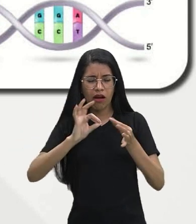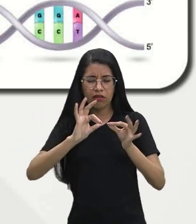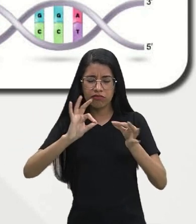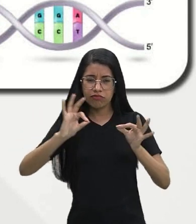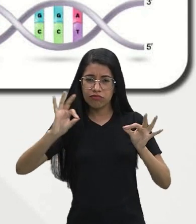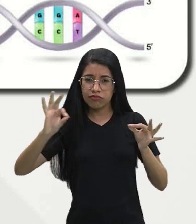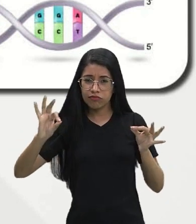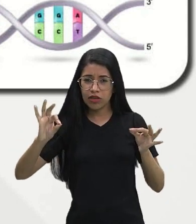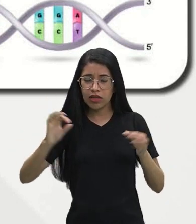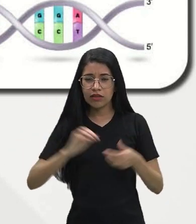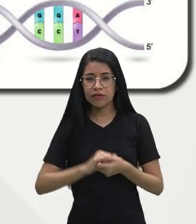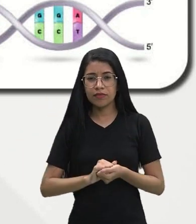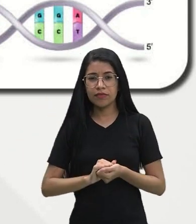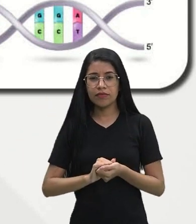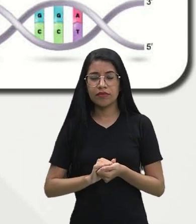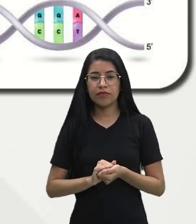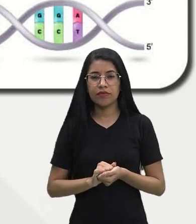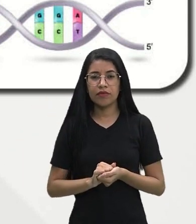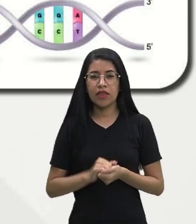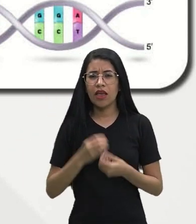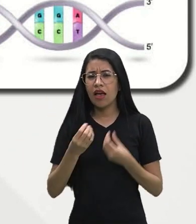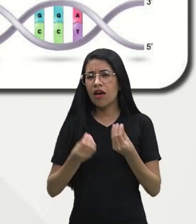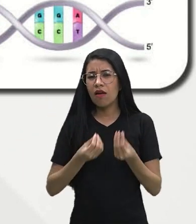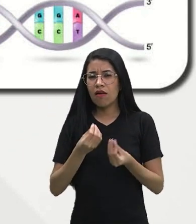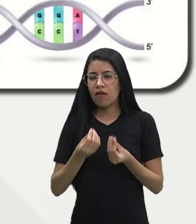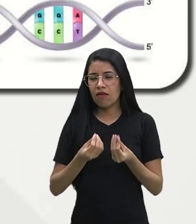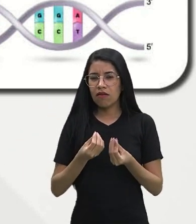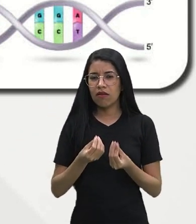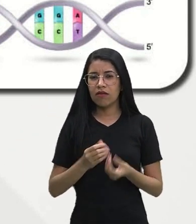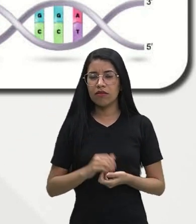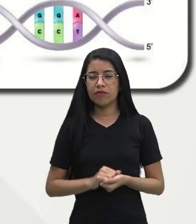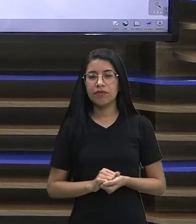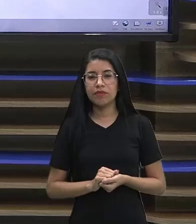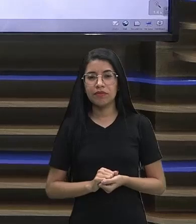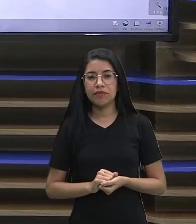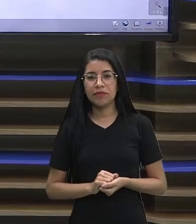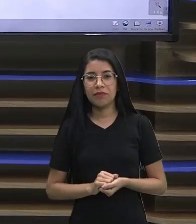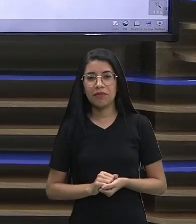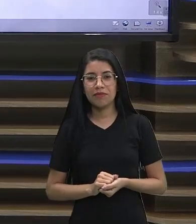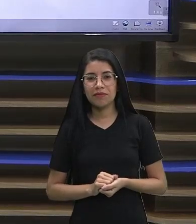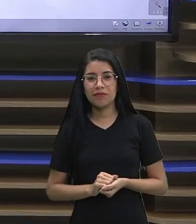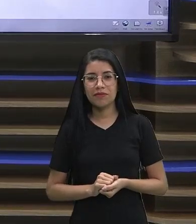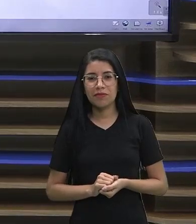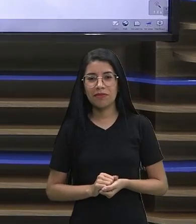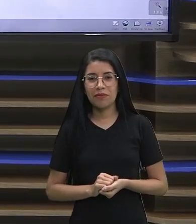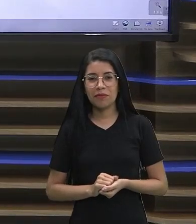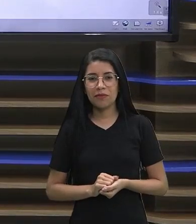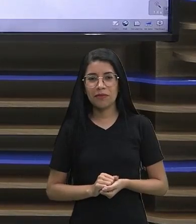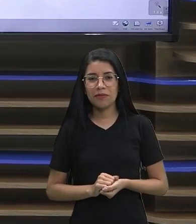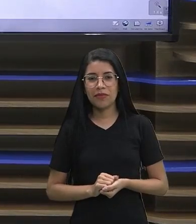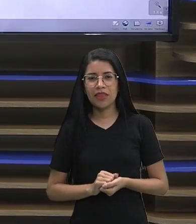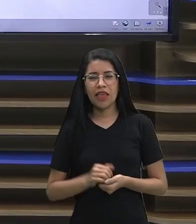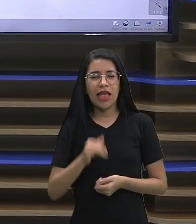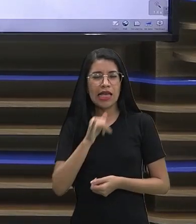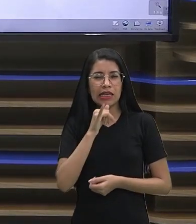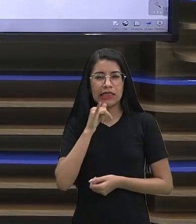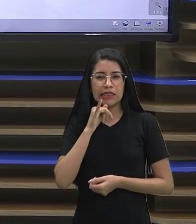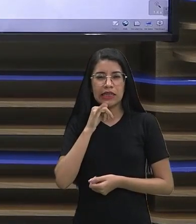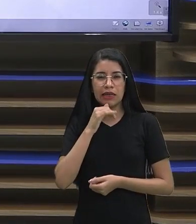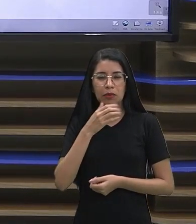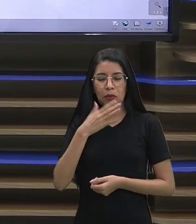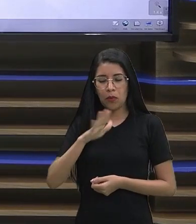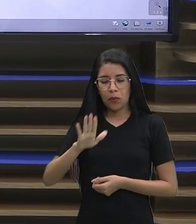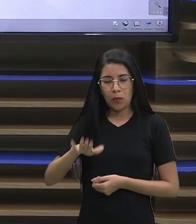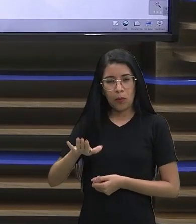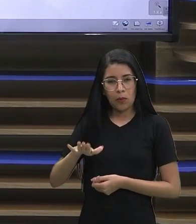condensado, enrolar e condensar. Como assim, professor? Olha aqui nos meus olhos verdes. Não tem quando um menino vai soltar